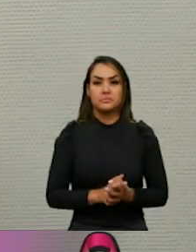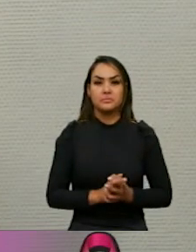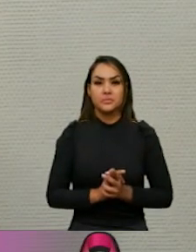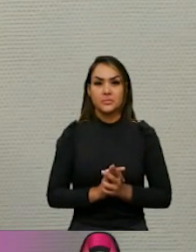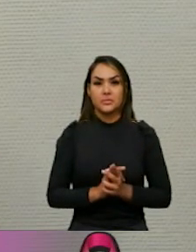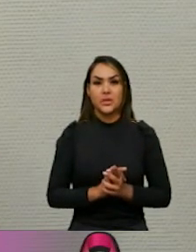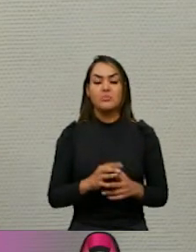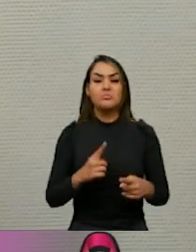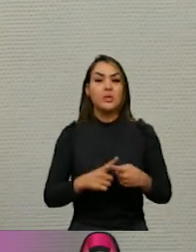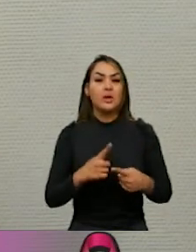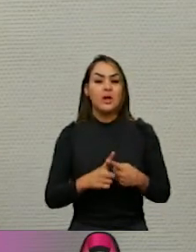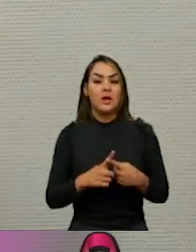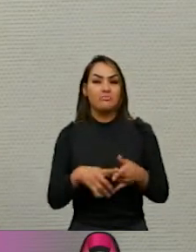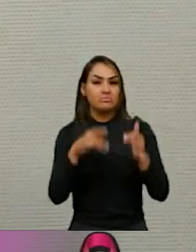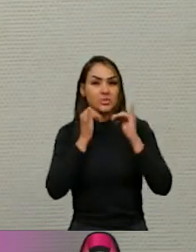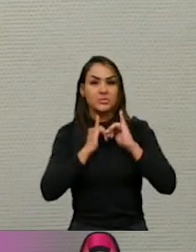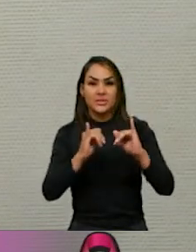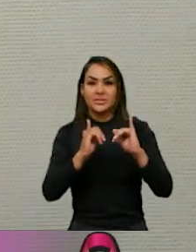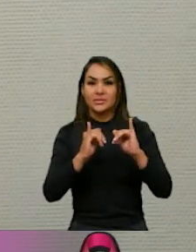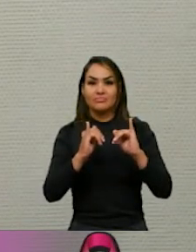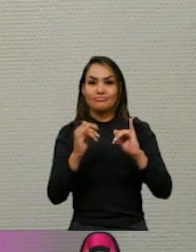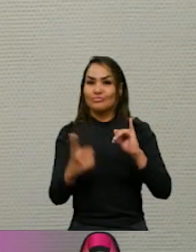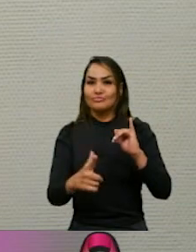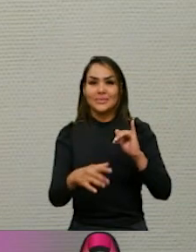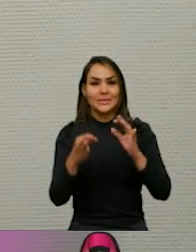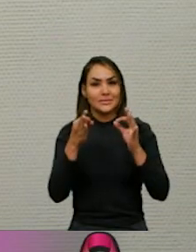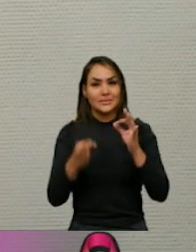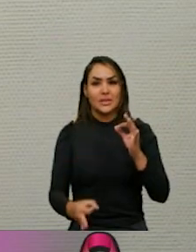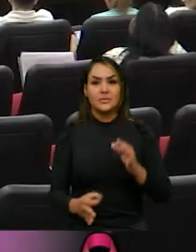mandar a coisa sem dizer o valor correto.